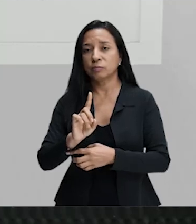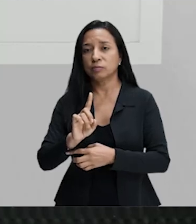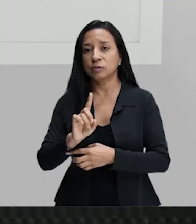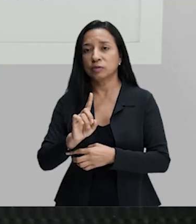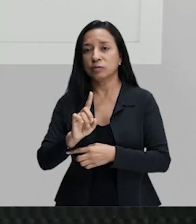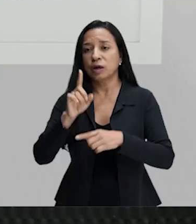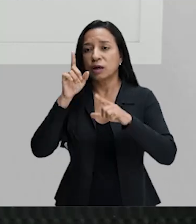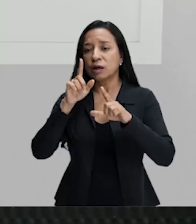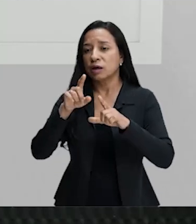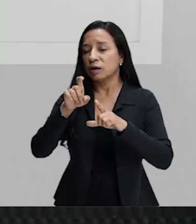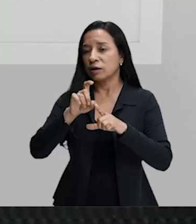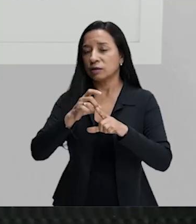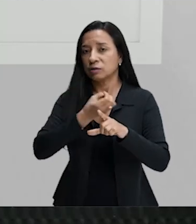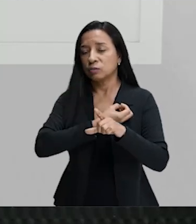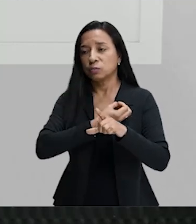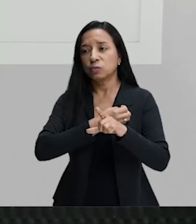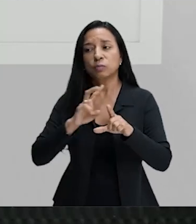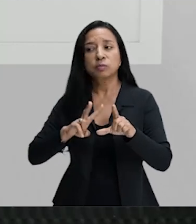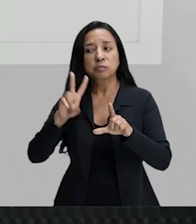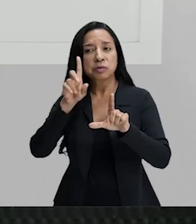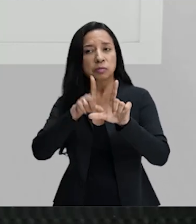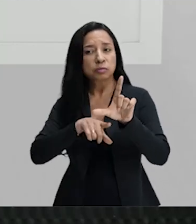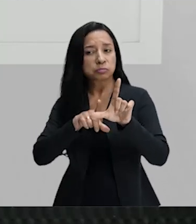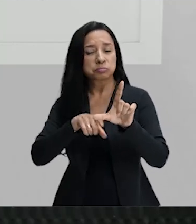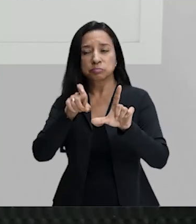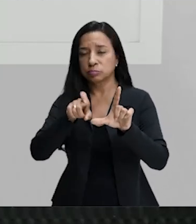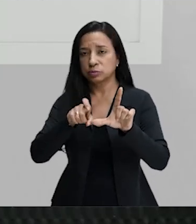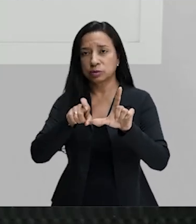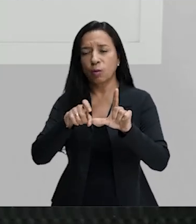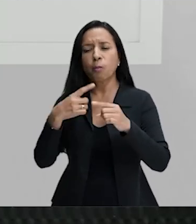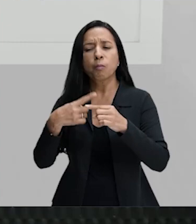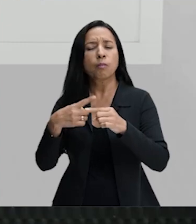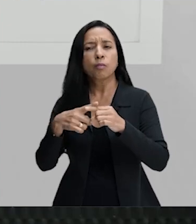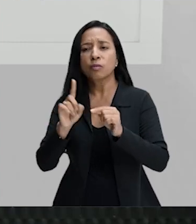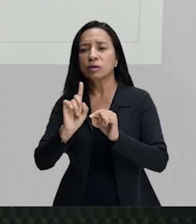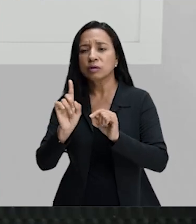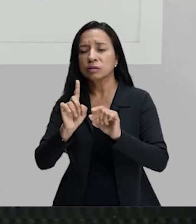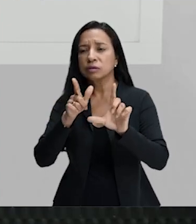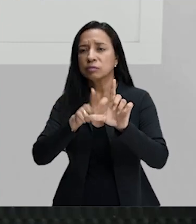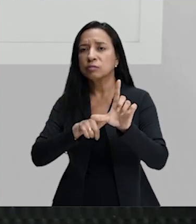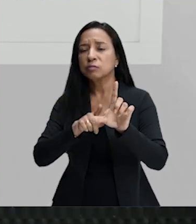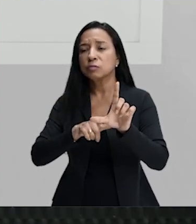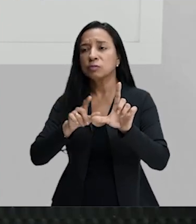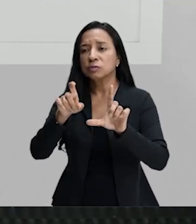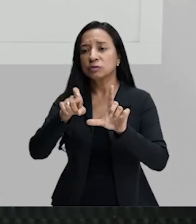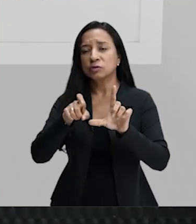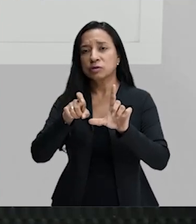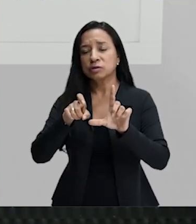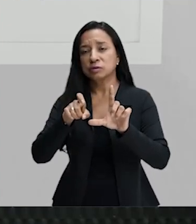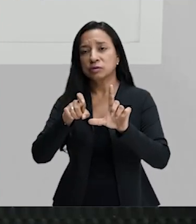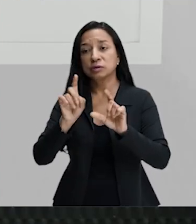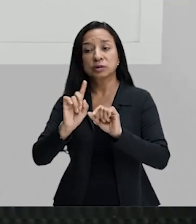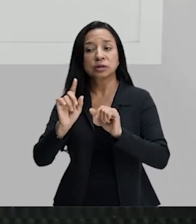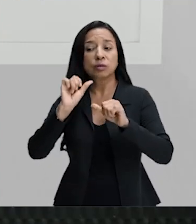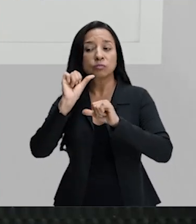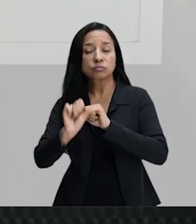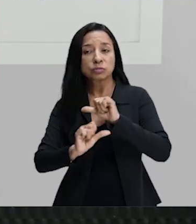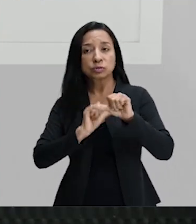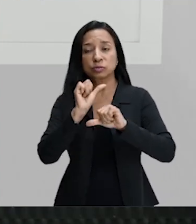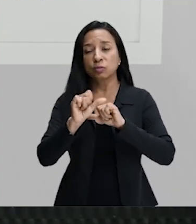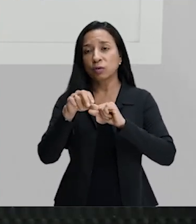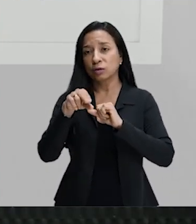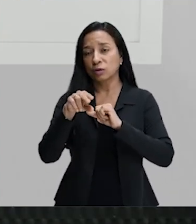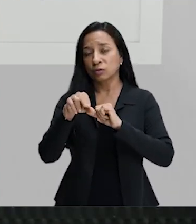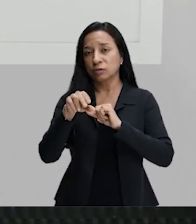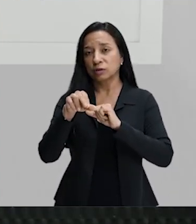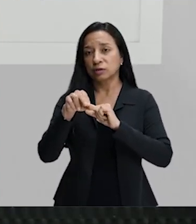raiz da equação. Por que que não é raiz da equação? Porque não verificou, não tornou a